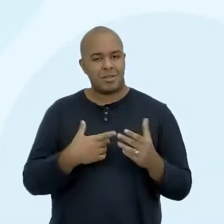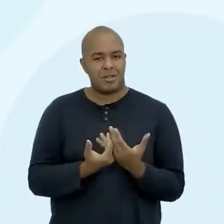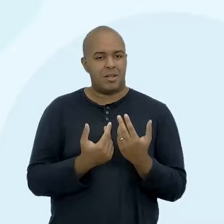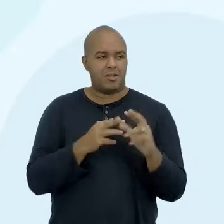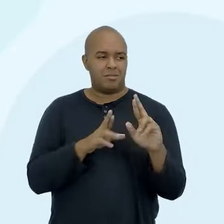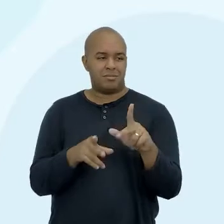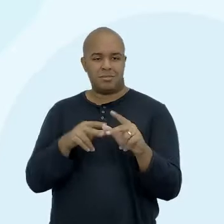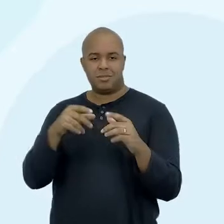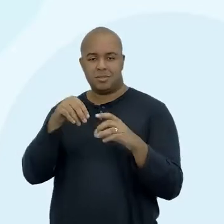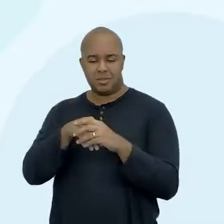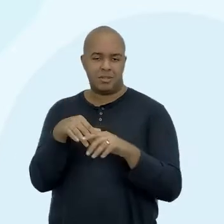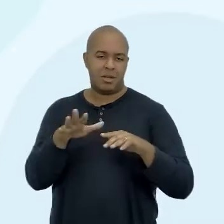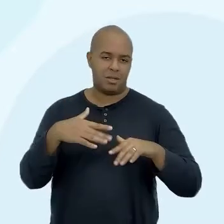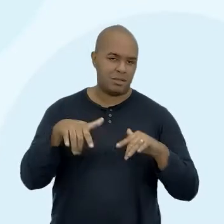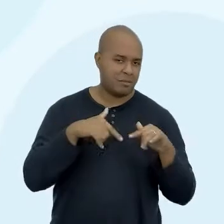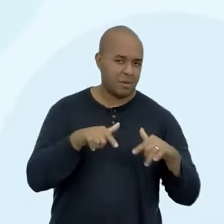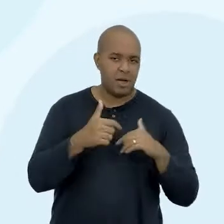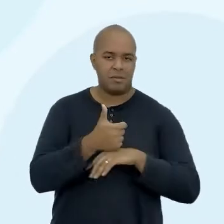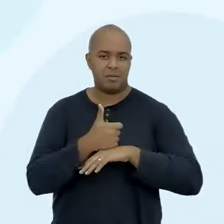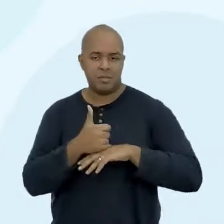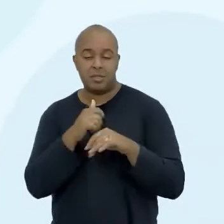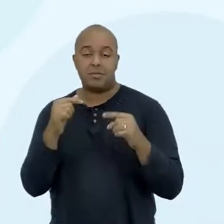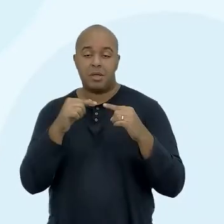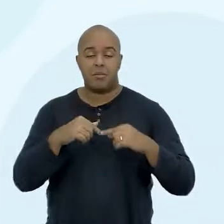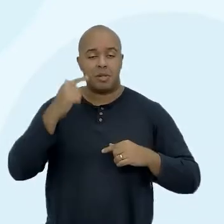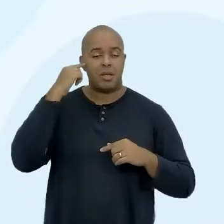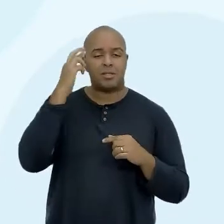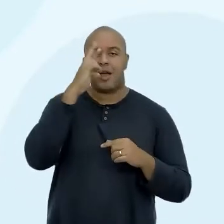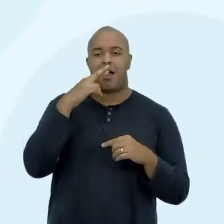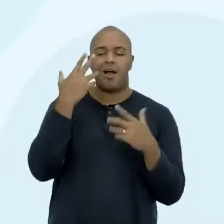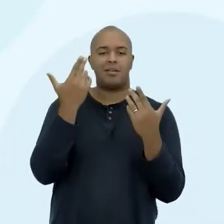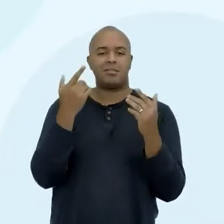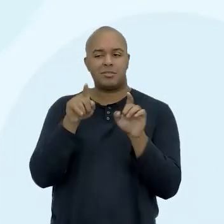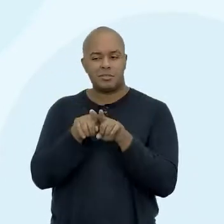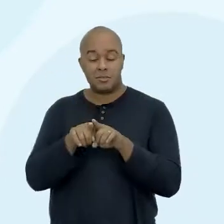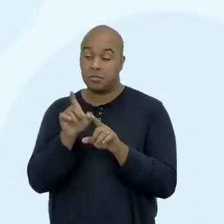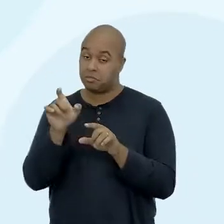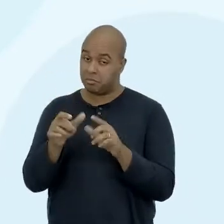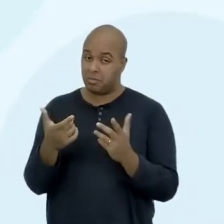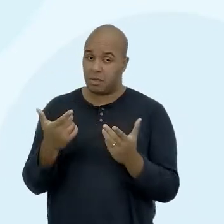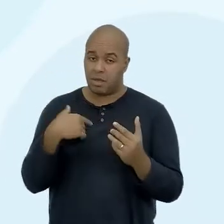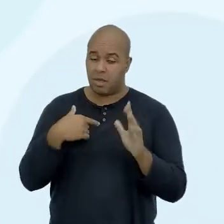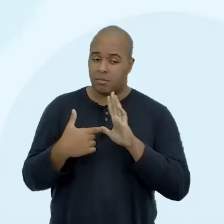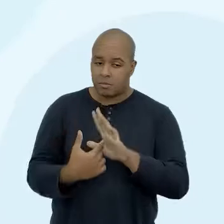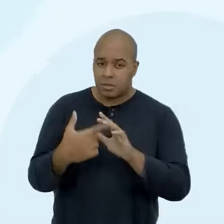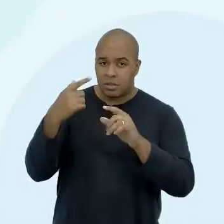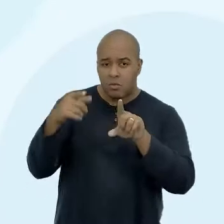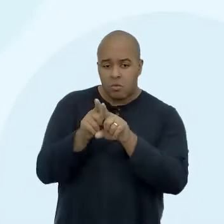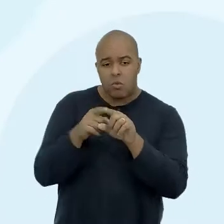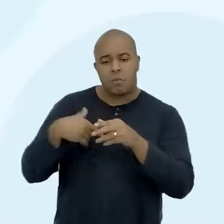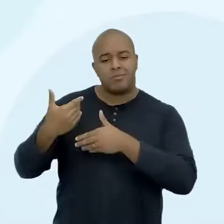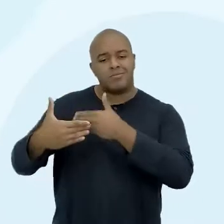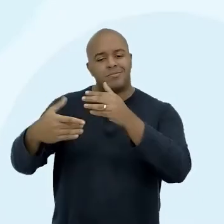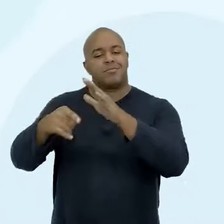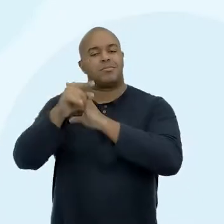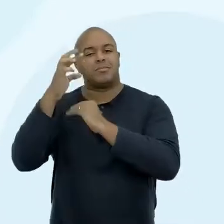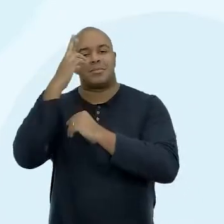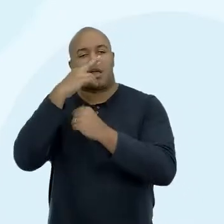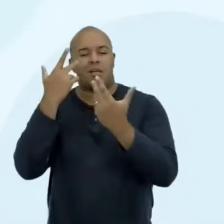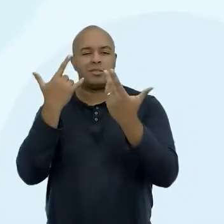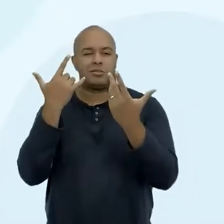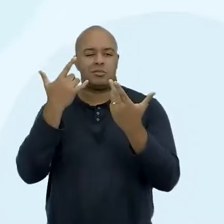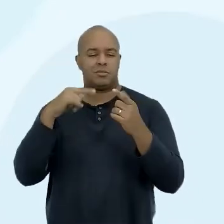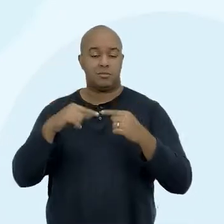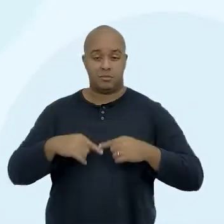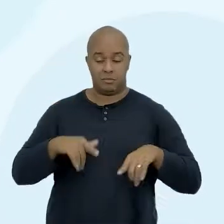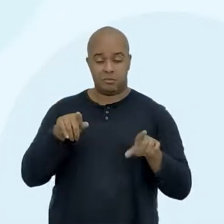no mercado de trabalho em relação à ideia de raça, isto é, abordaremos o processo de